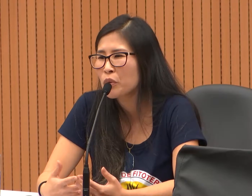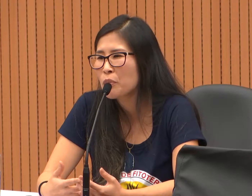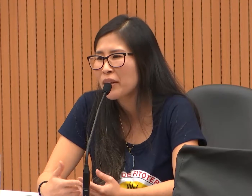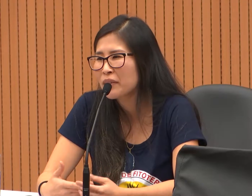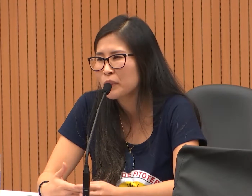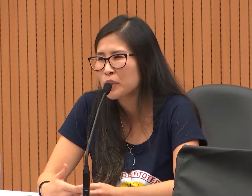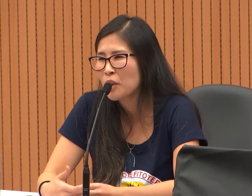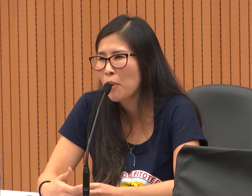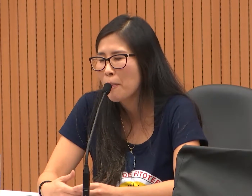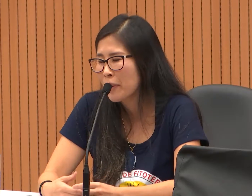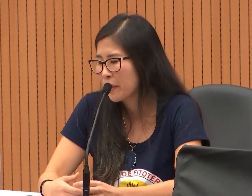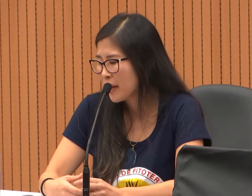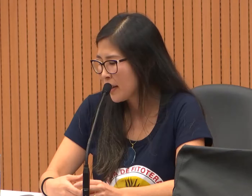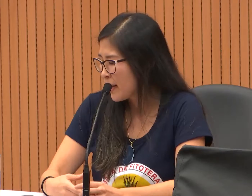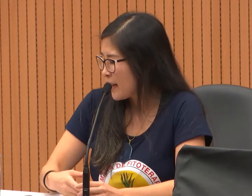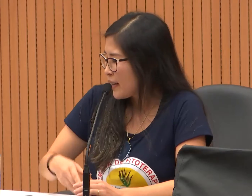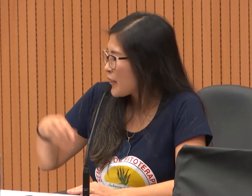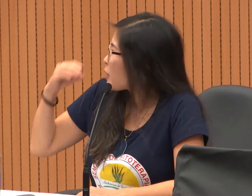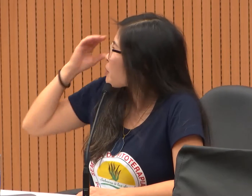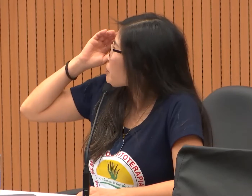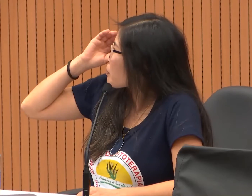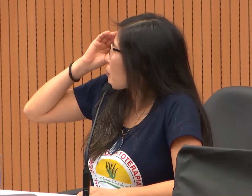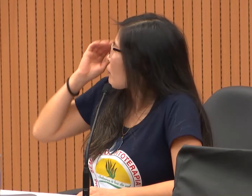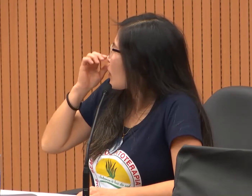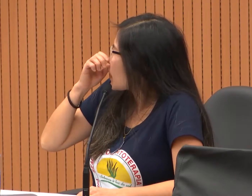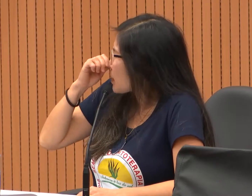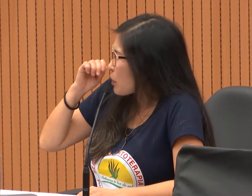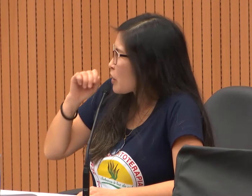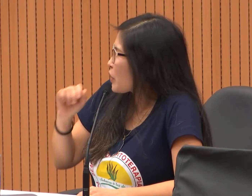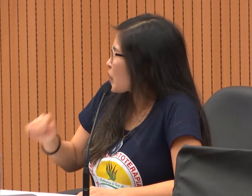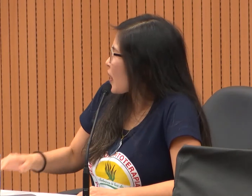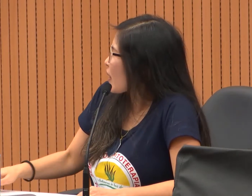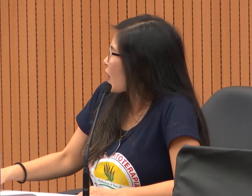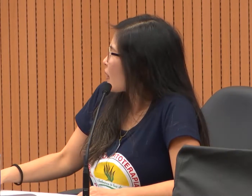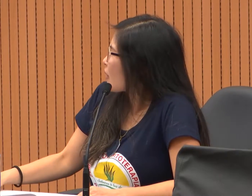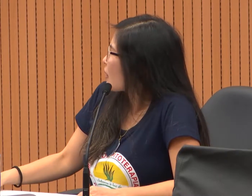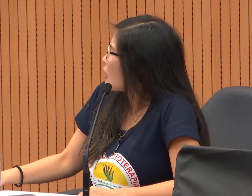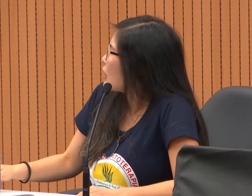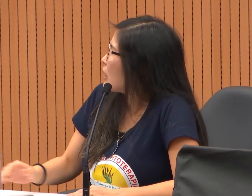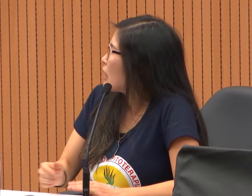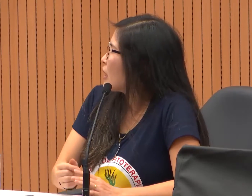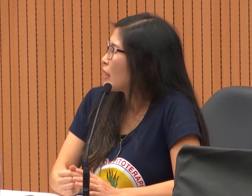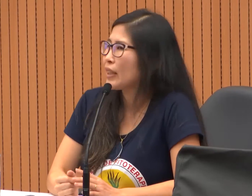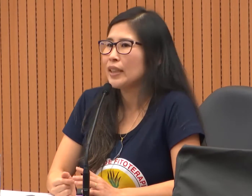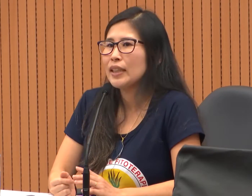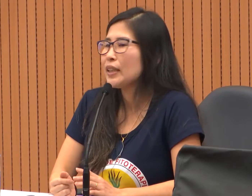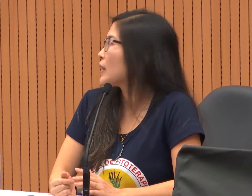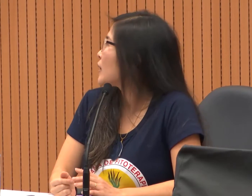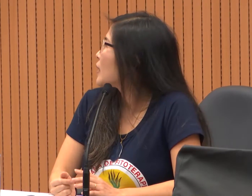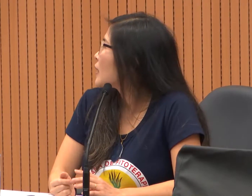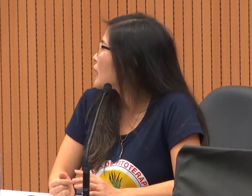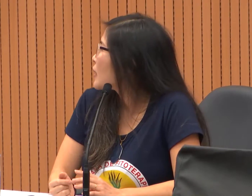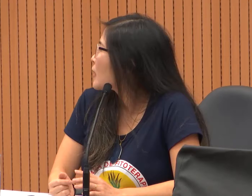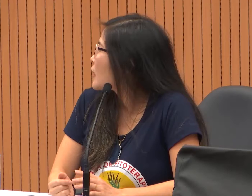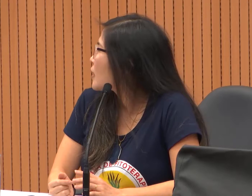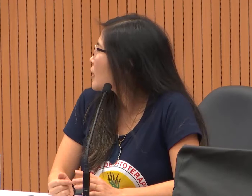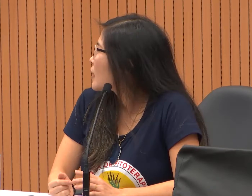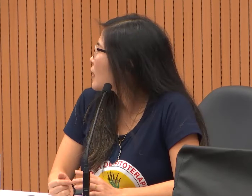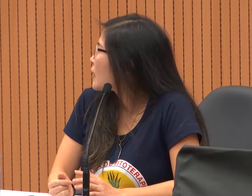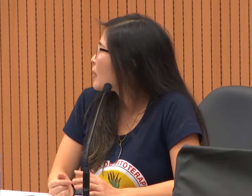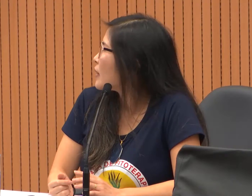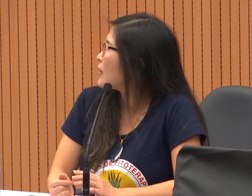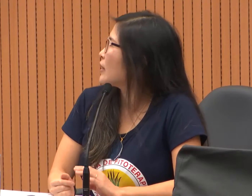cumpriu muito bem o seu papel. Acho que pode voltar lá. E